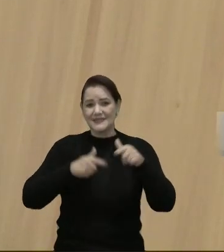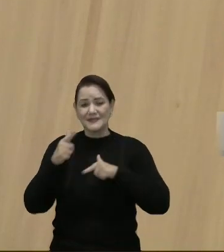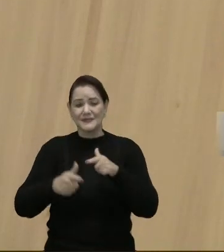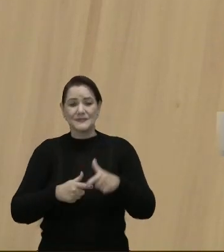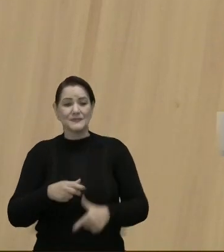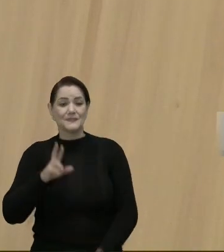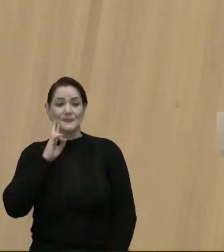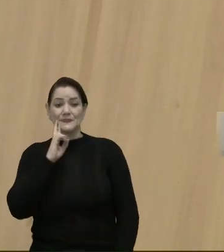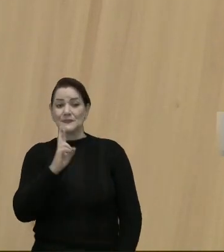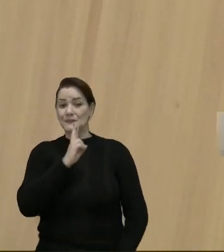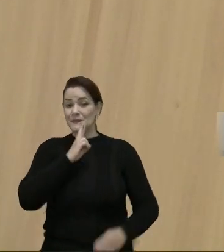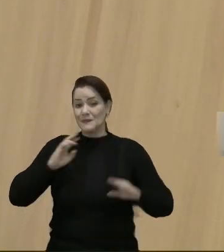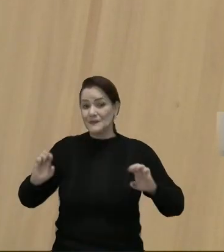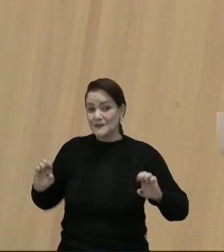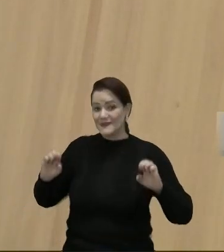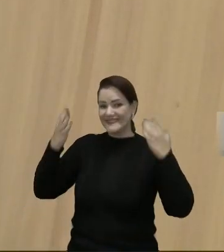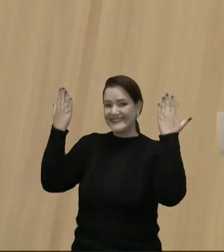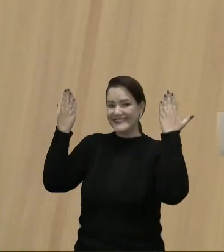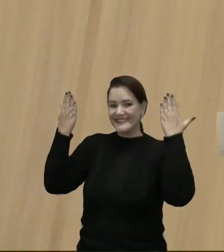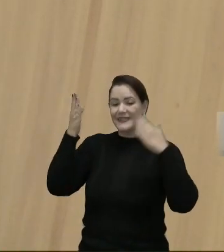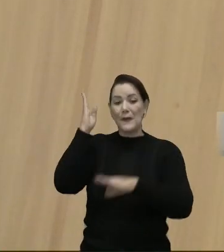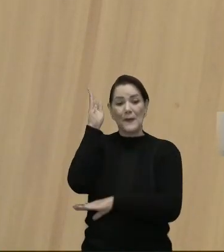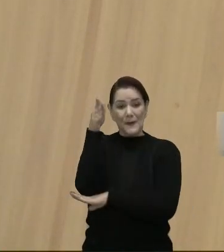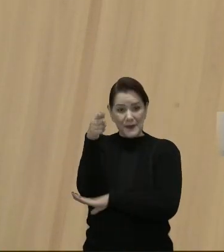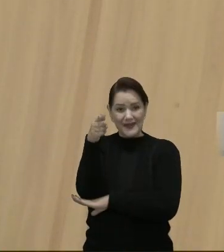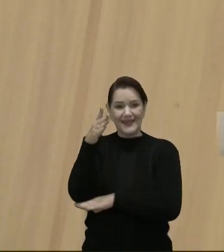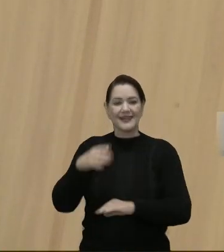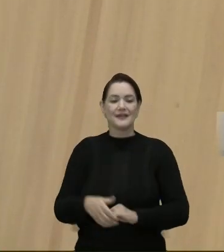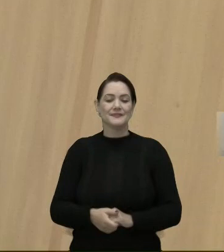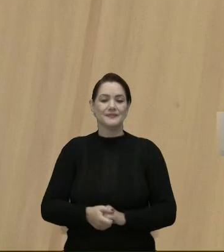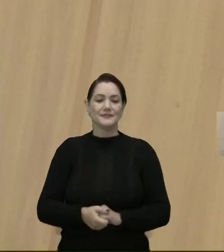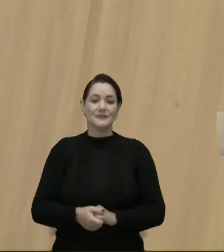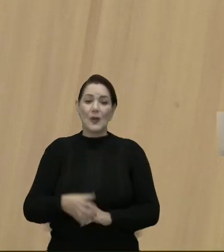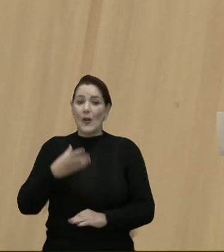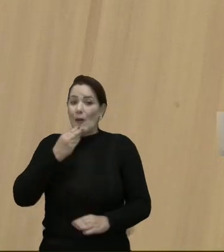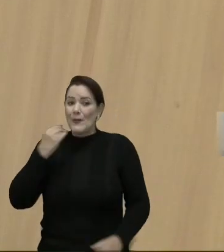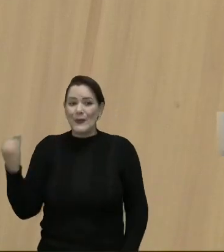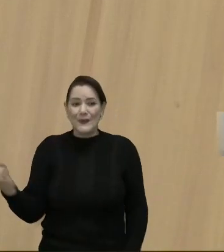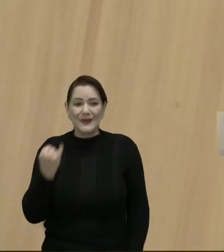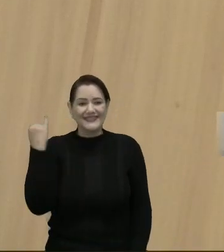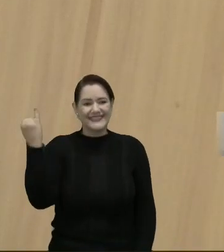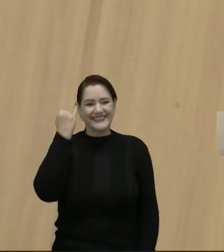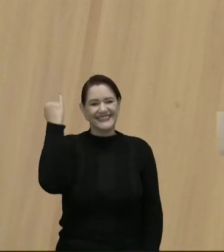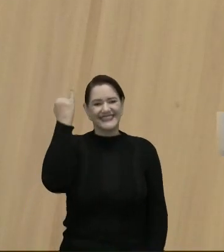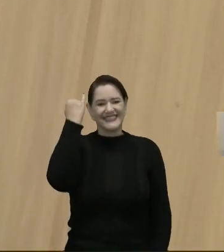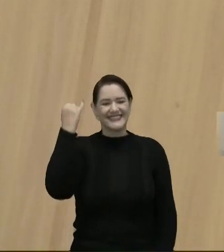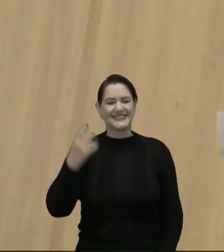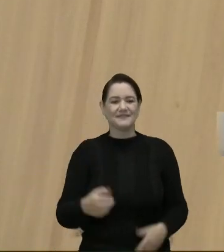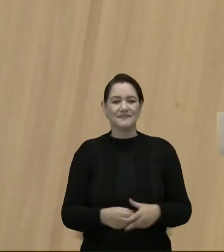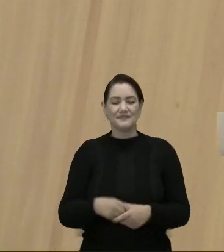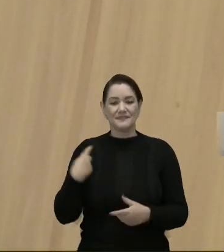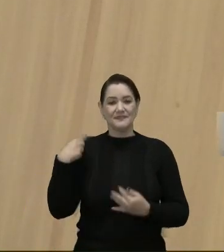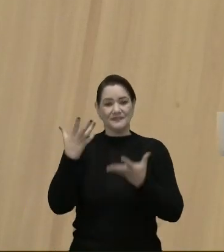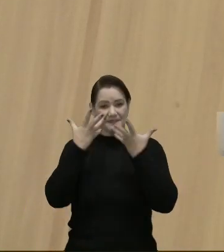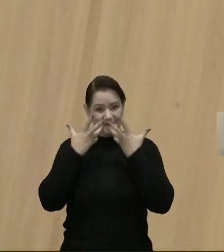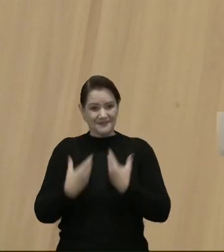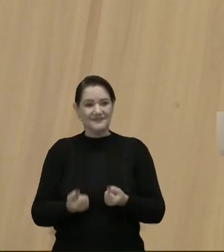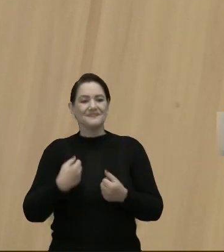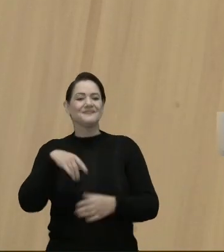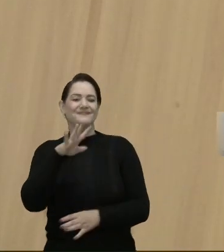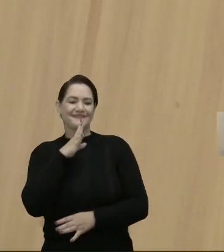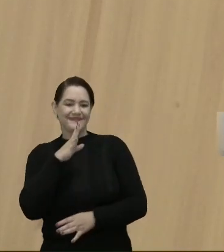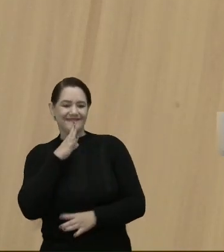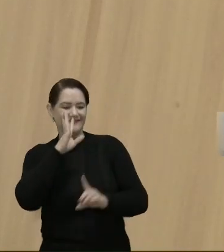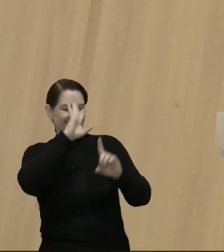gastronomia, eventos, hotelaria e restaurante. Isso é muito, muito importante para a gente receber esse reconhecimento,